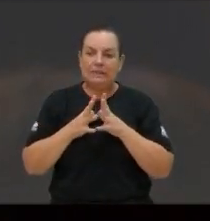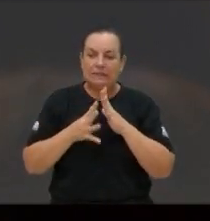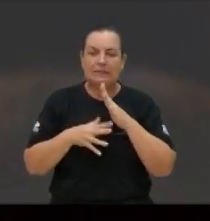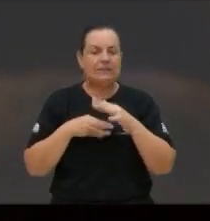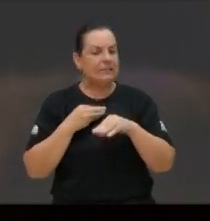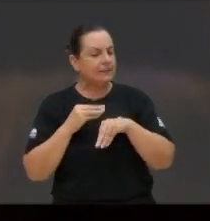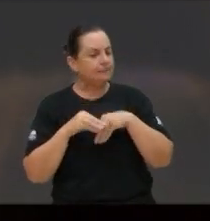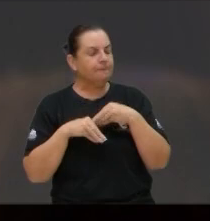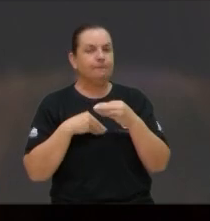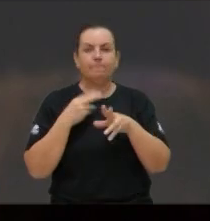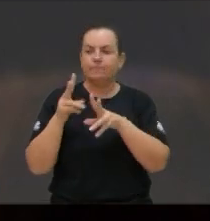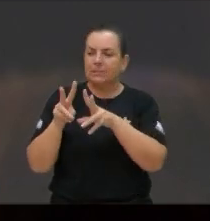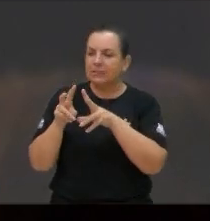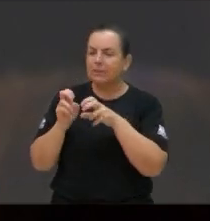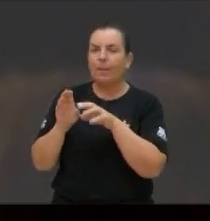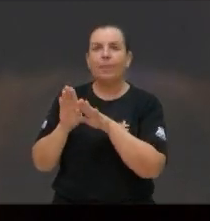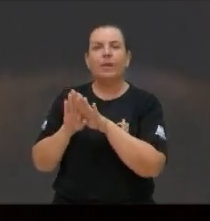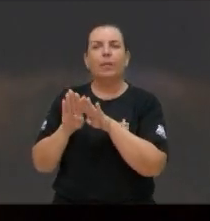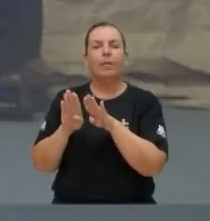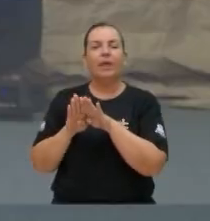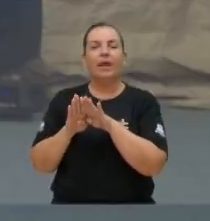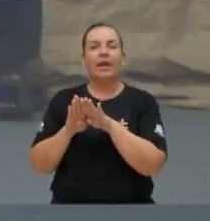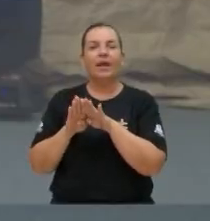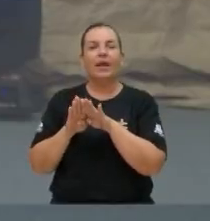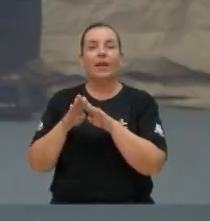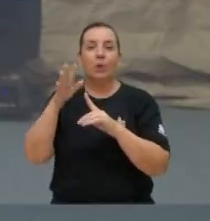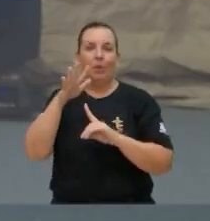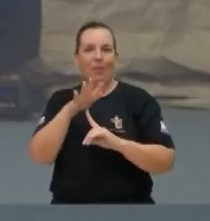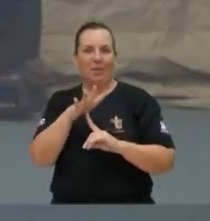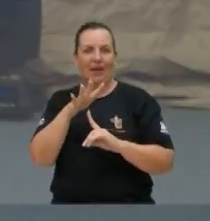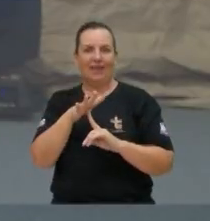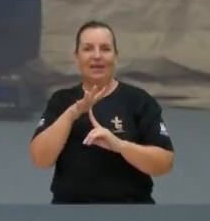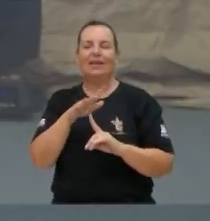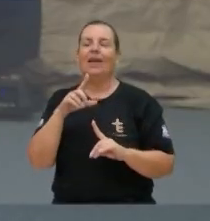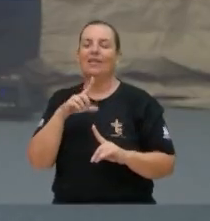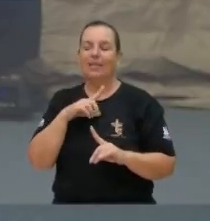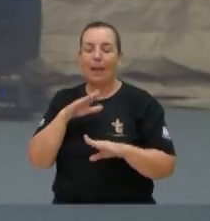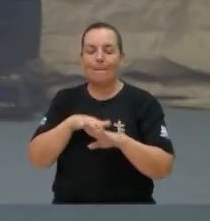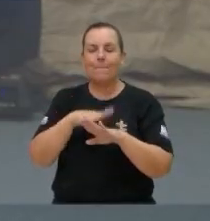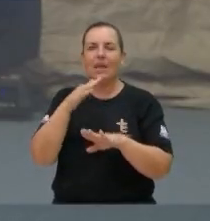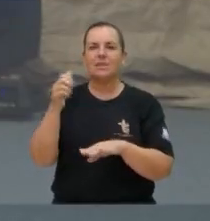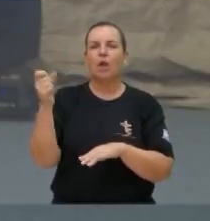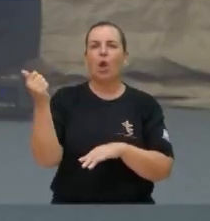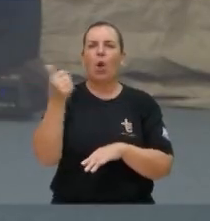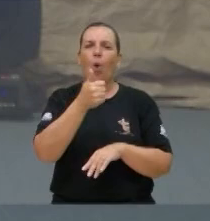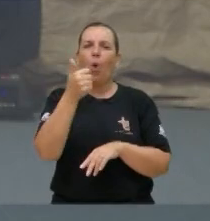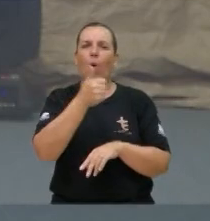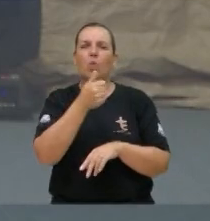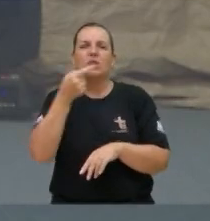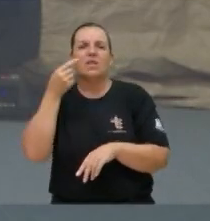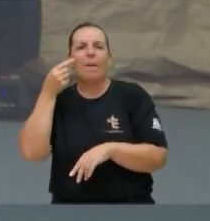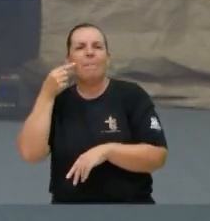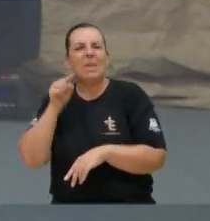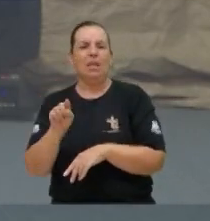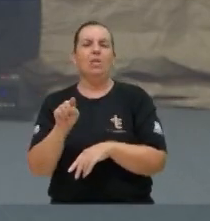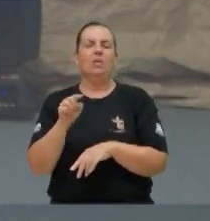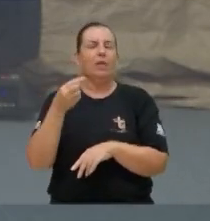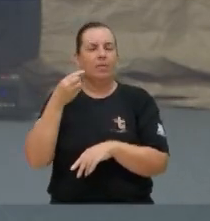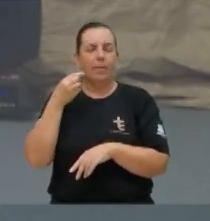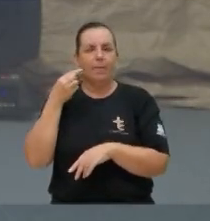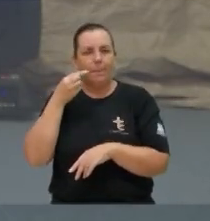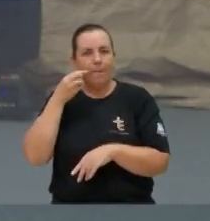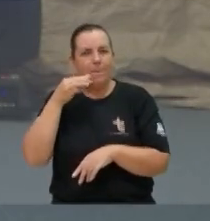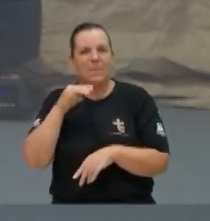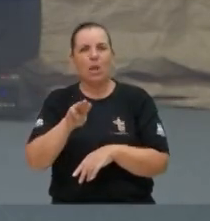Fui perceber também que o Paraná tem mais de 11 milhões de paranaenses. É um dos